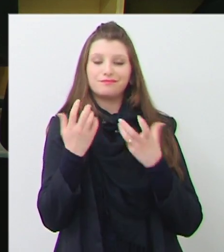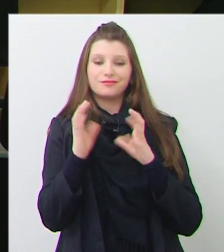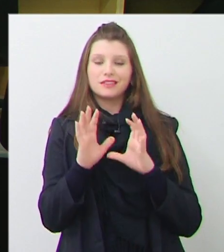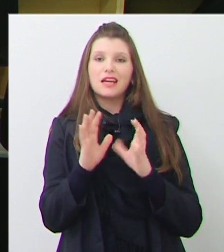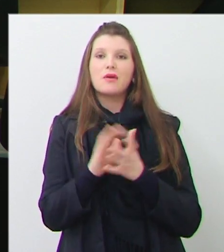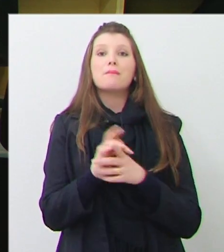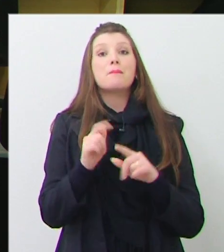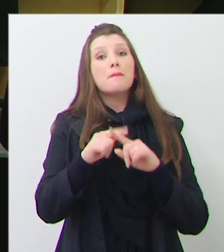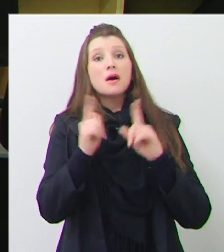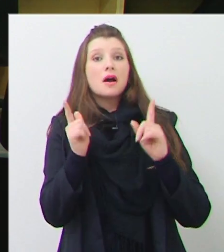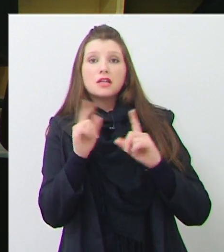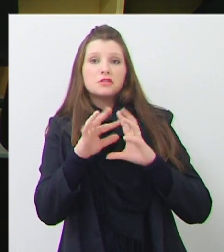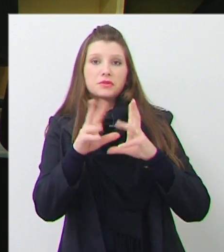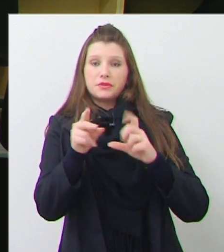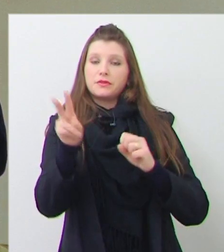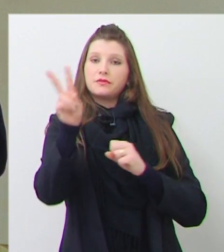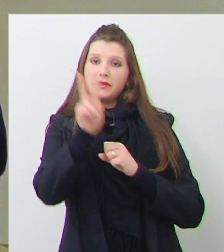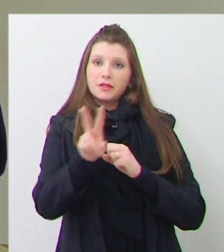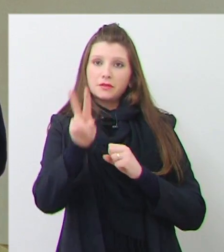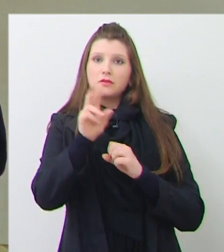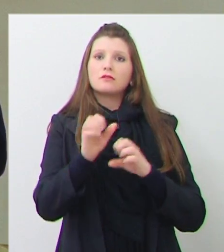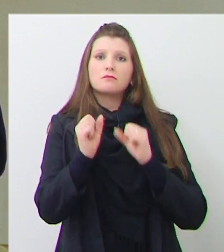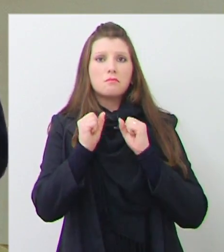Agora, os vereadores também